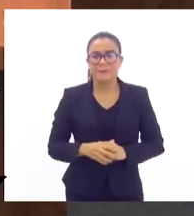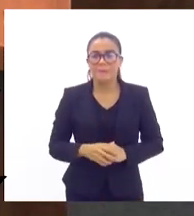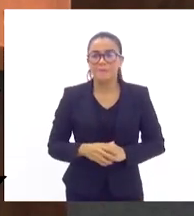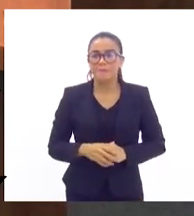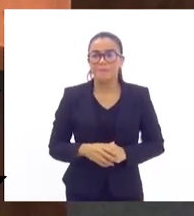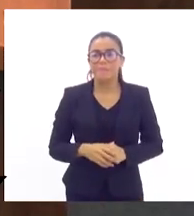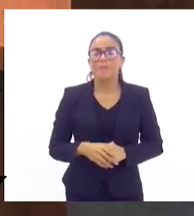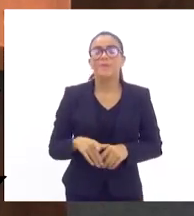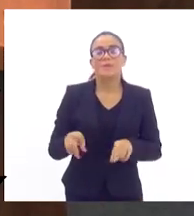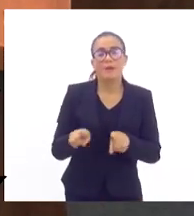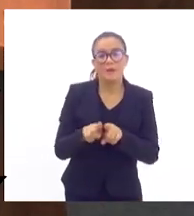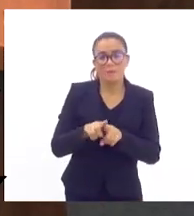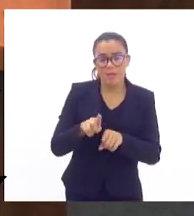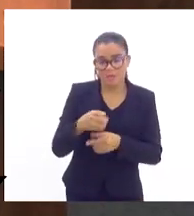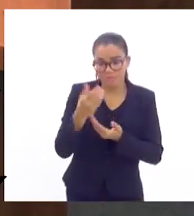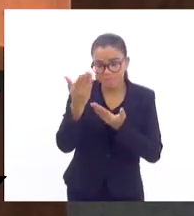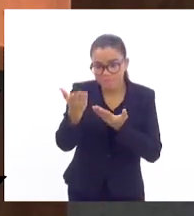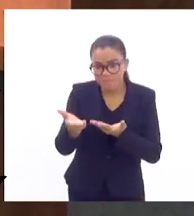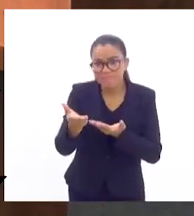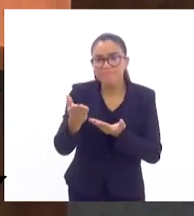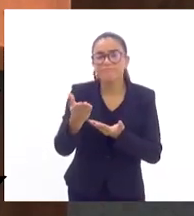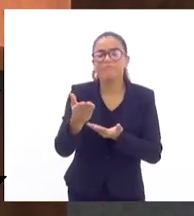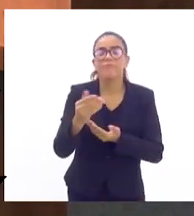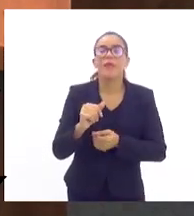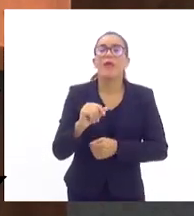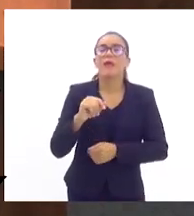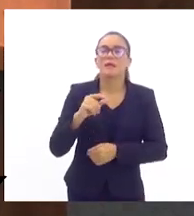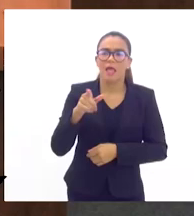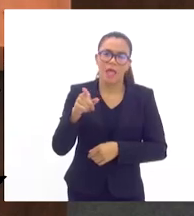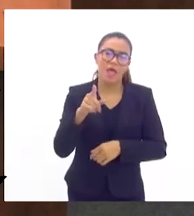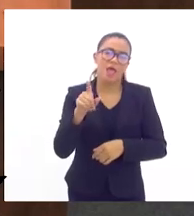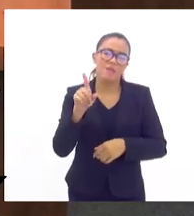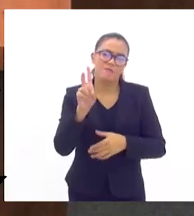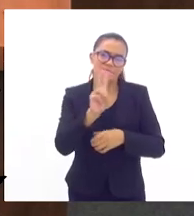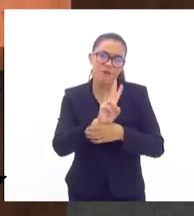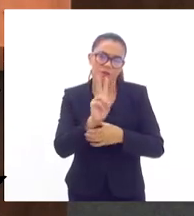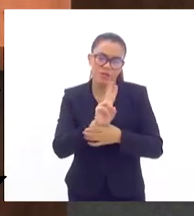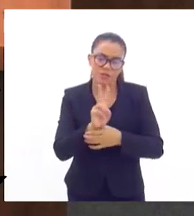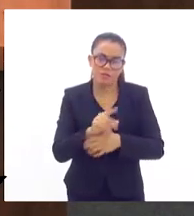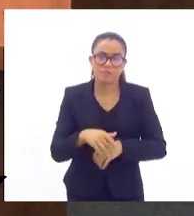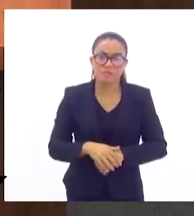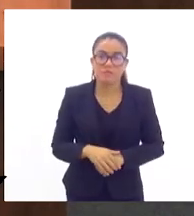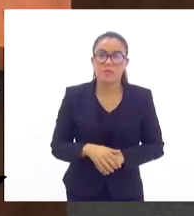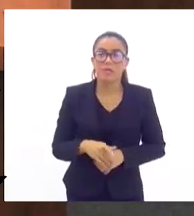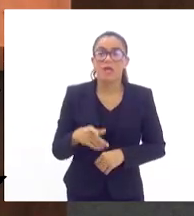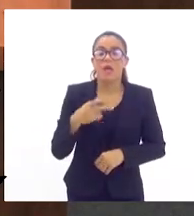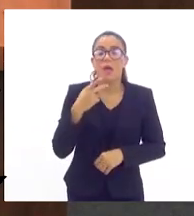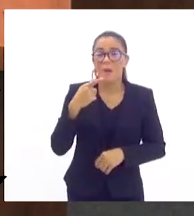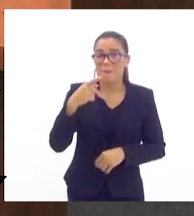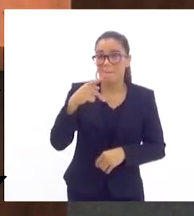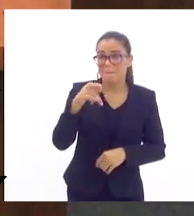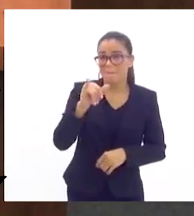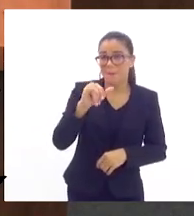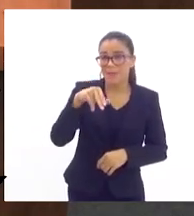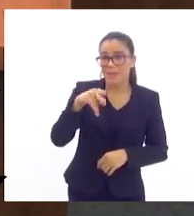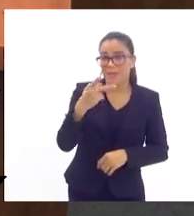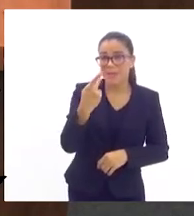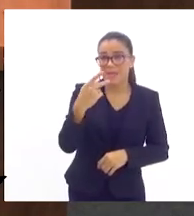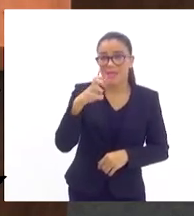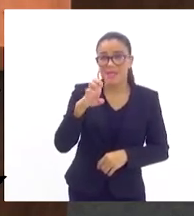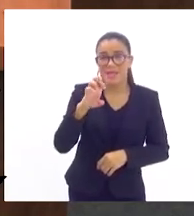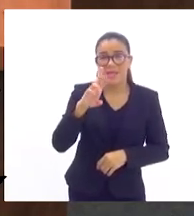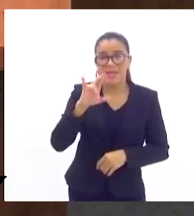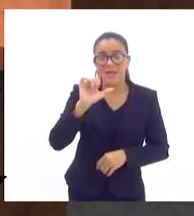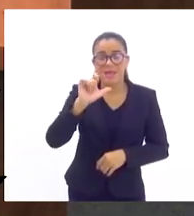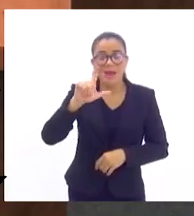o deputado Jari, Vossa Excelência, que é de Volta Redonda, se a gente fizer uma comparação com a tarifa comercial, por exemplo, de Pinheiral, a tarifa comercial é o dobro de